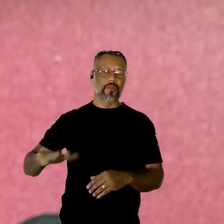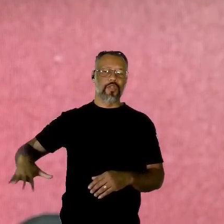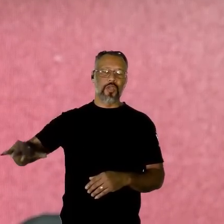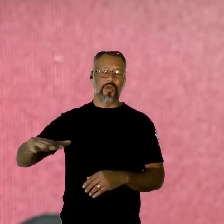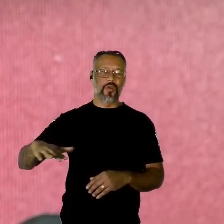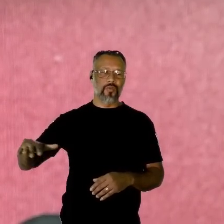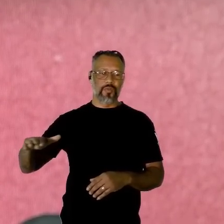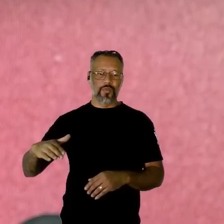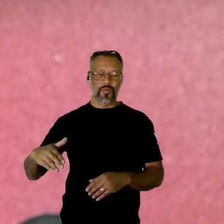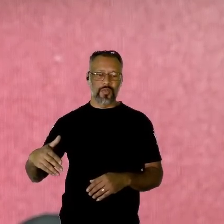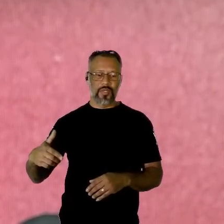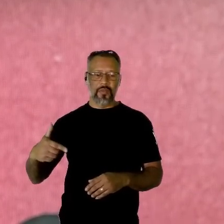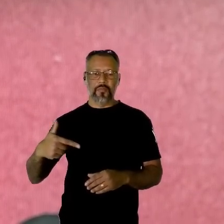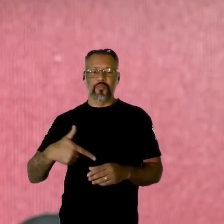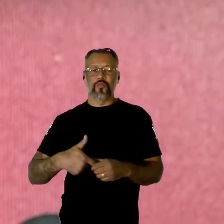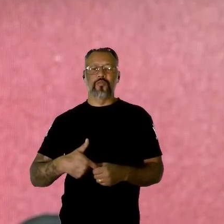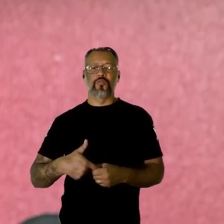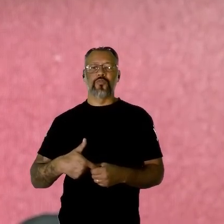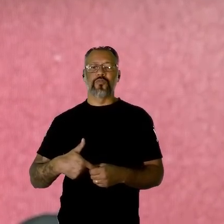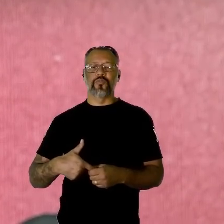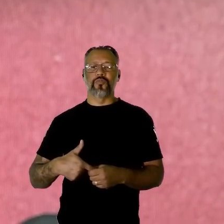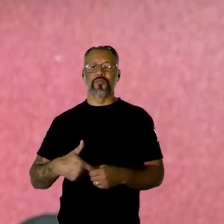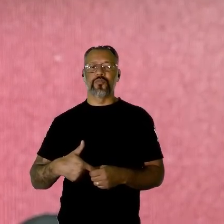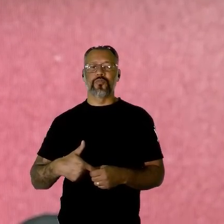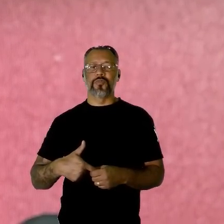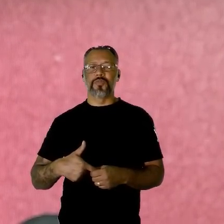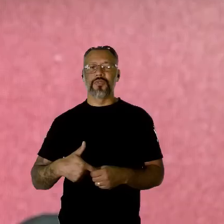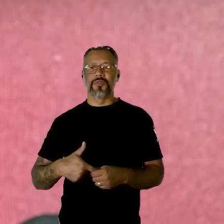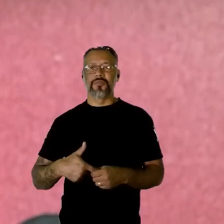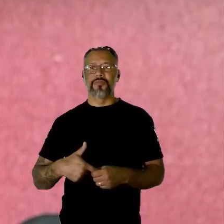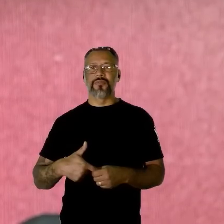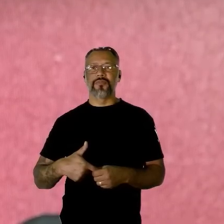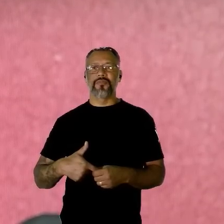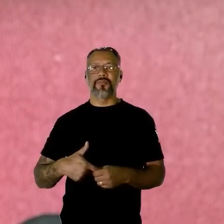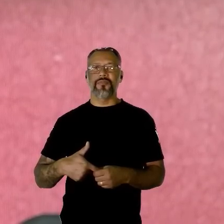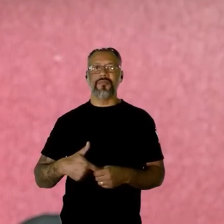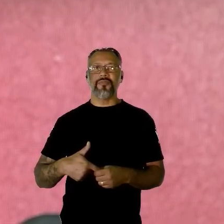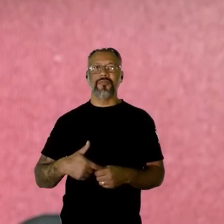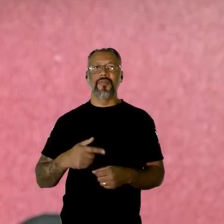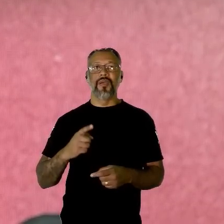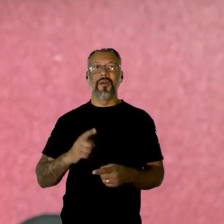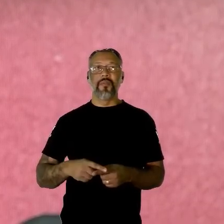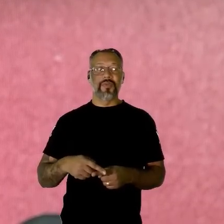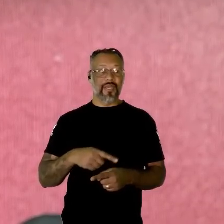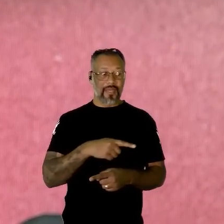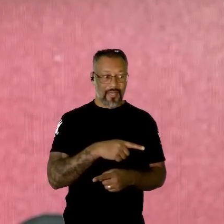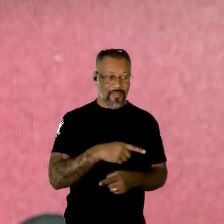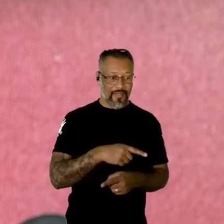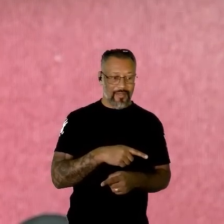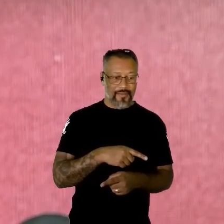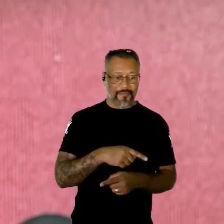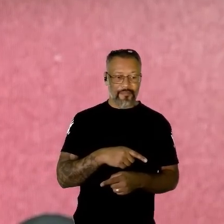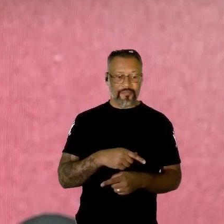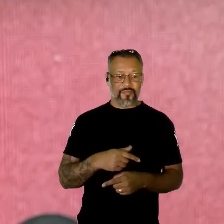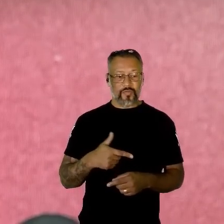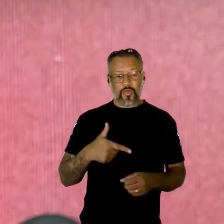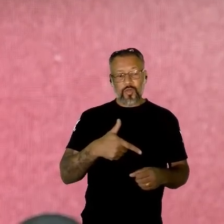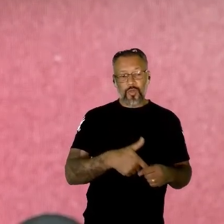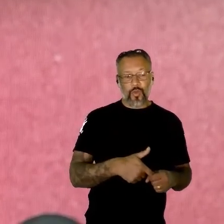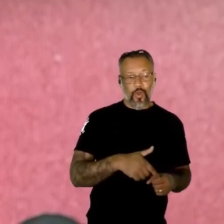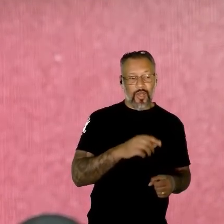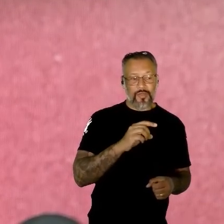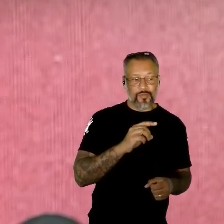a quantidade de como o povo miserável deixa a quantidade exata eles calculam a distância